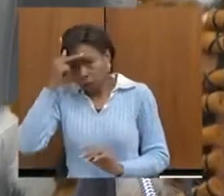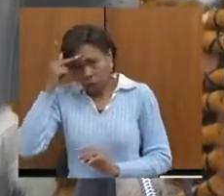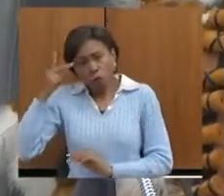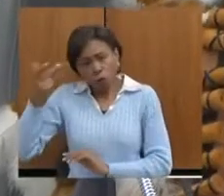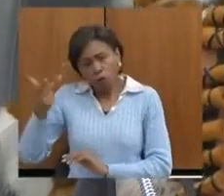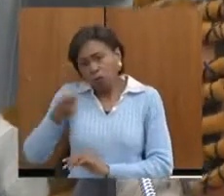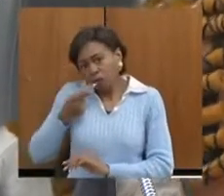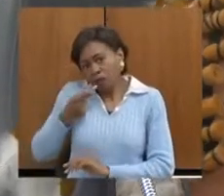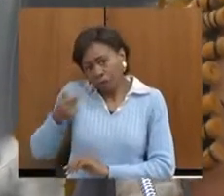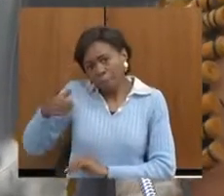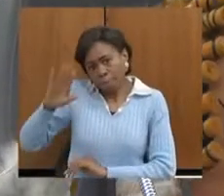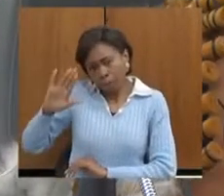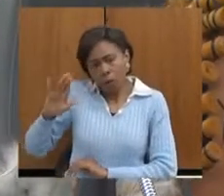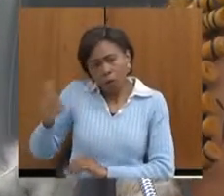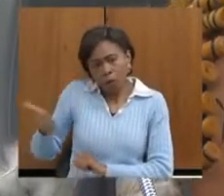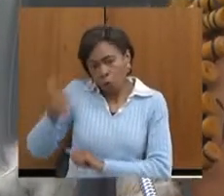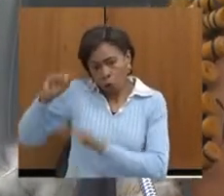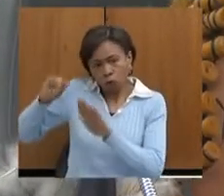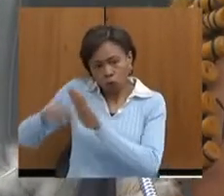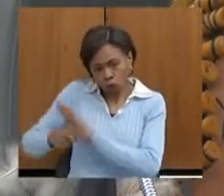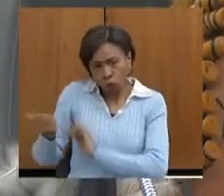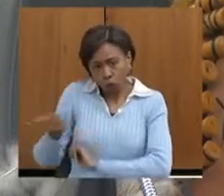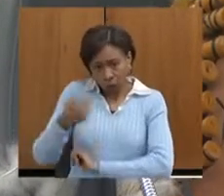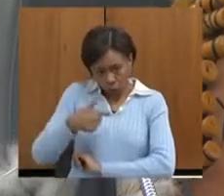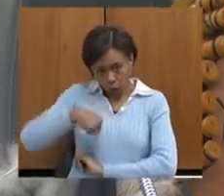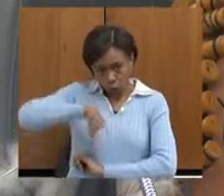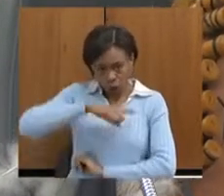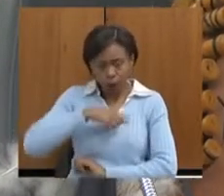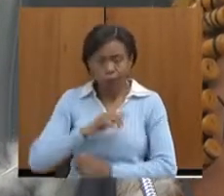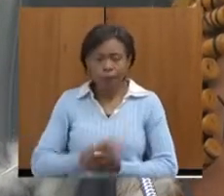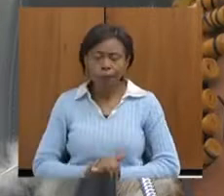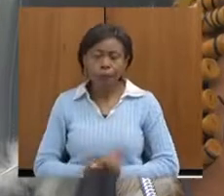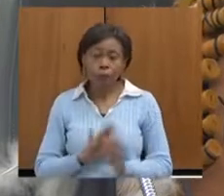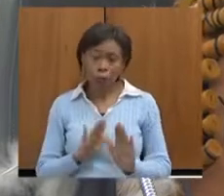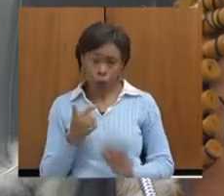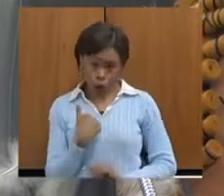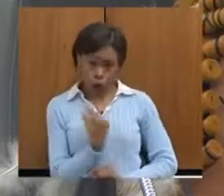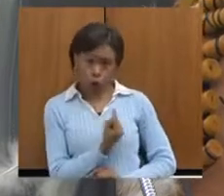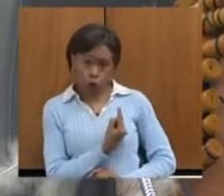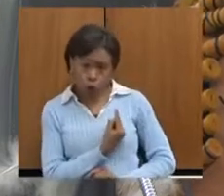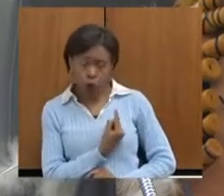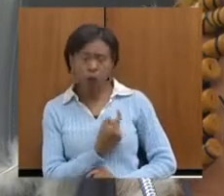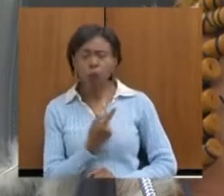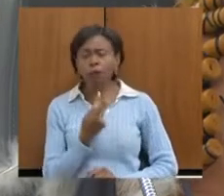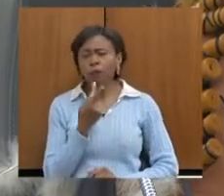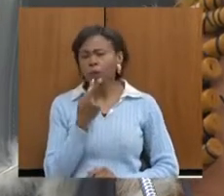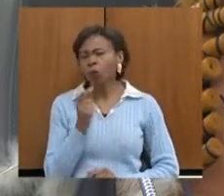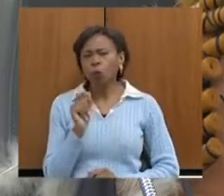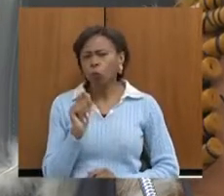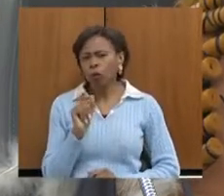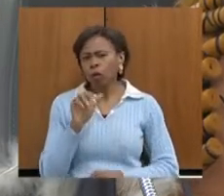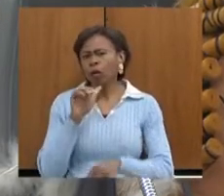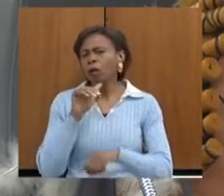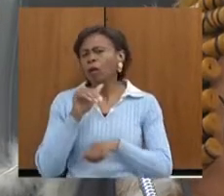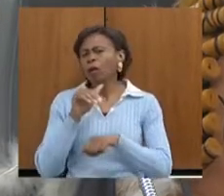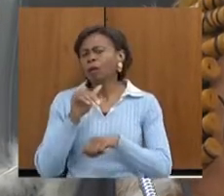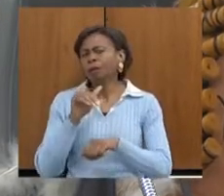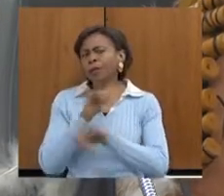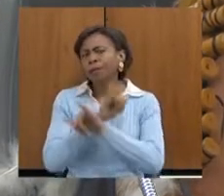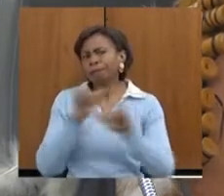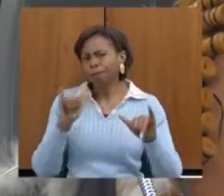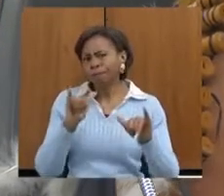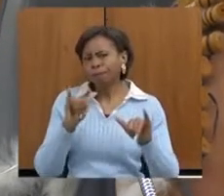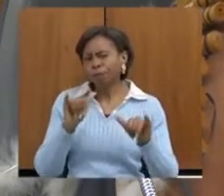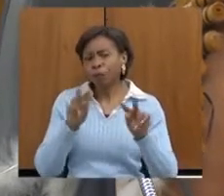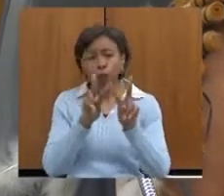mais qualidade do que nós aqui da nossa parte eu queria chamar atenção desse